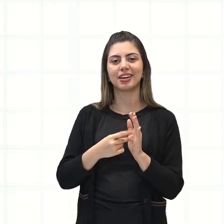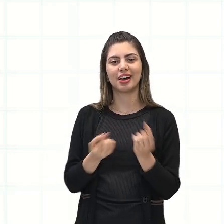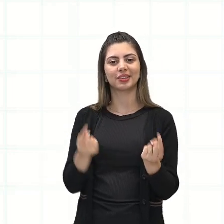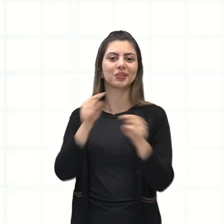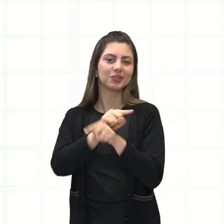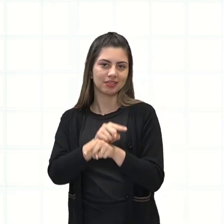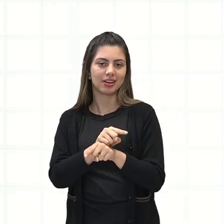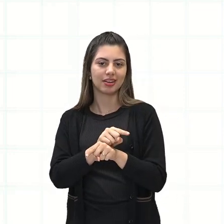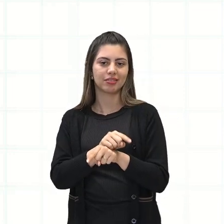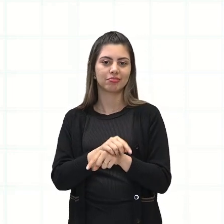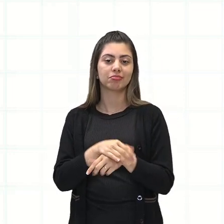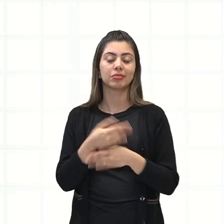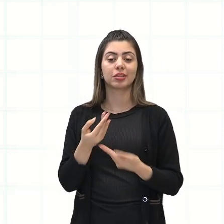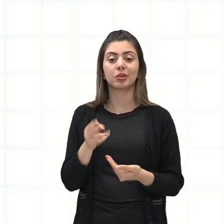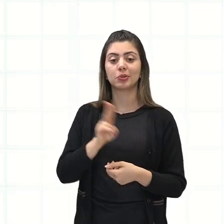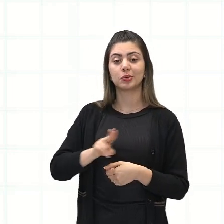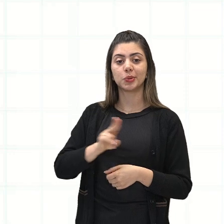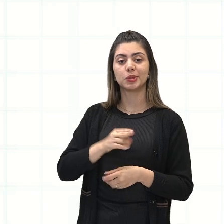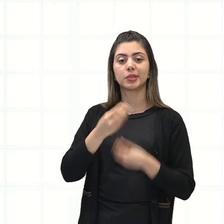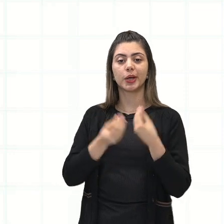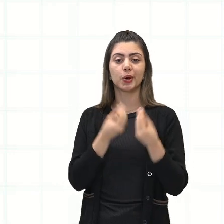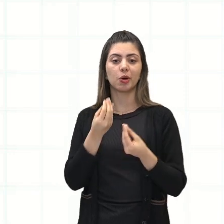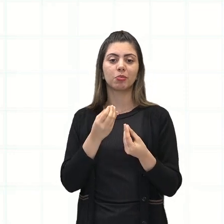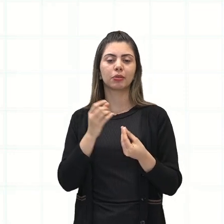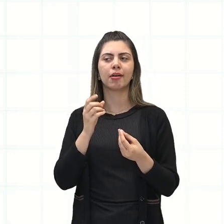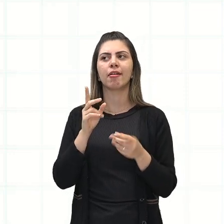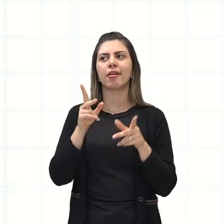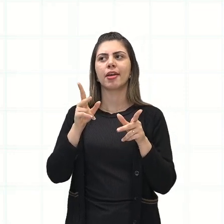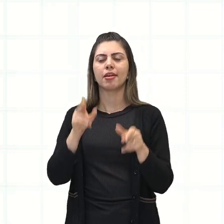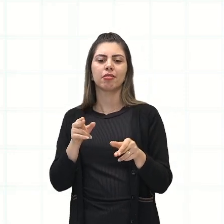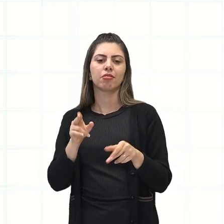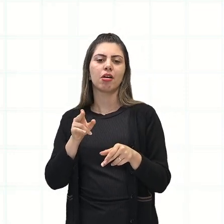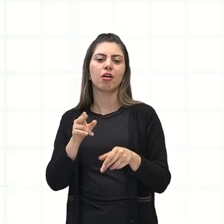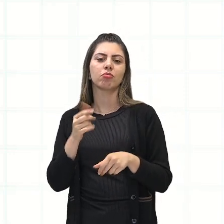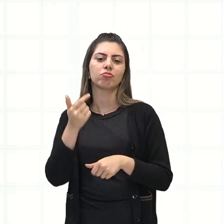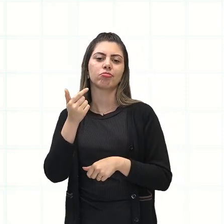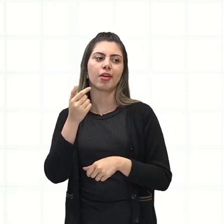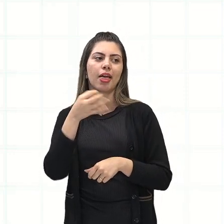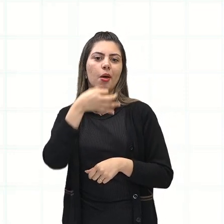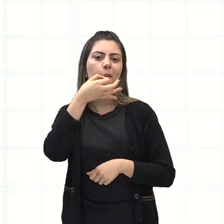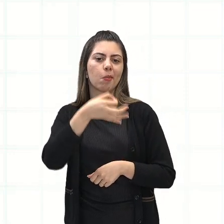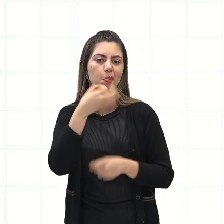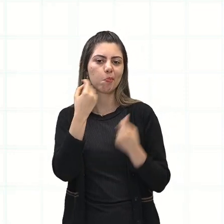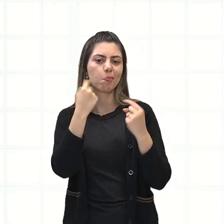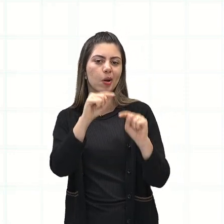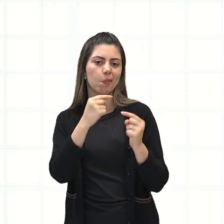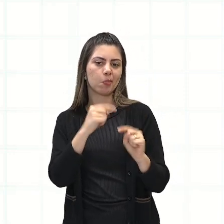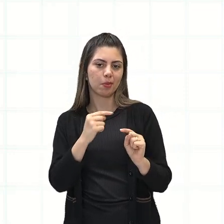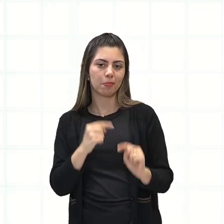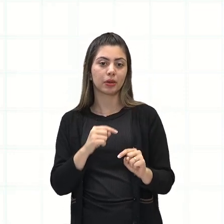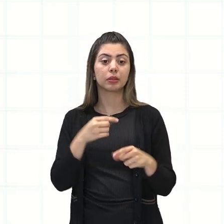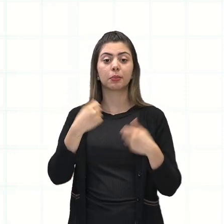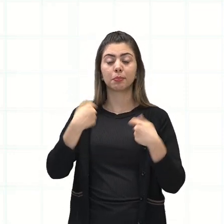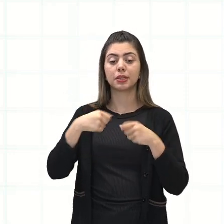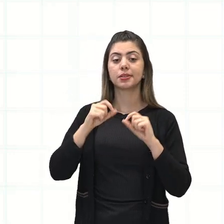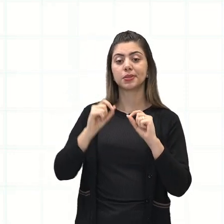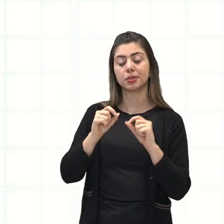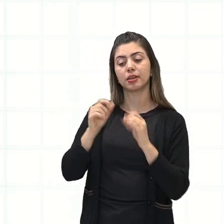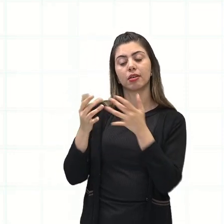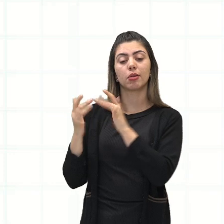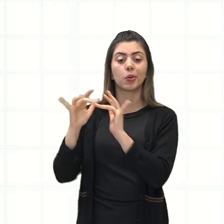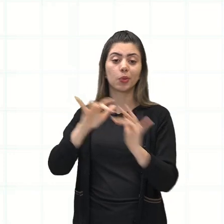Geralmente é empregada com a intenção de crítica e necessita de contexto para